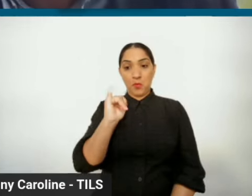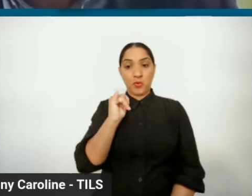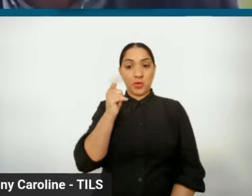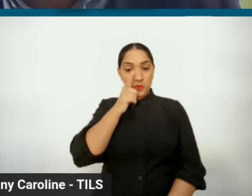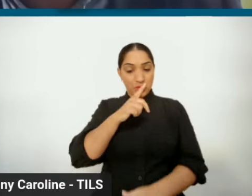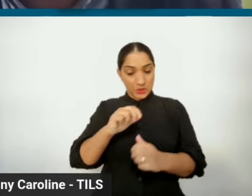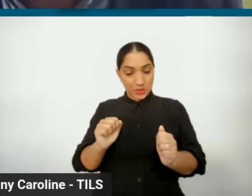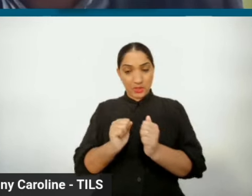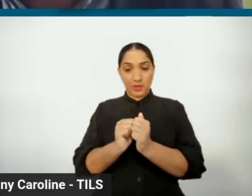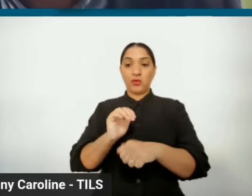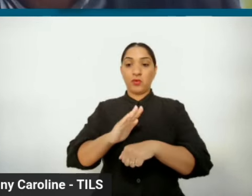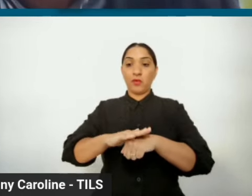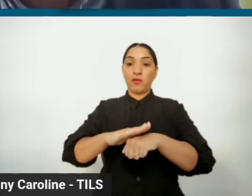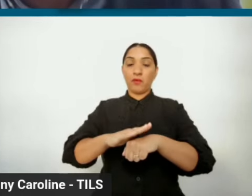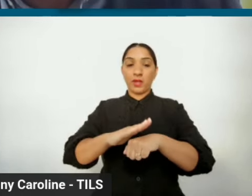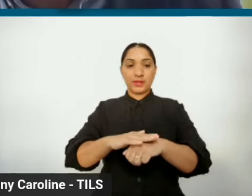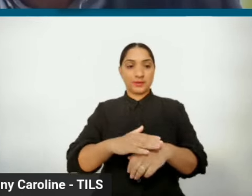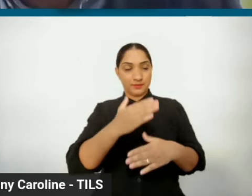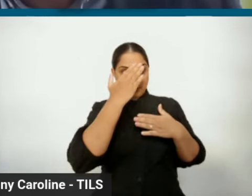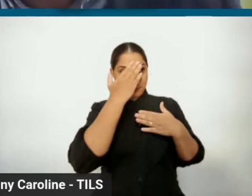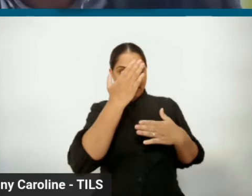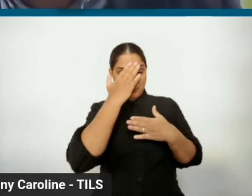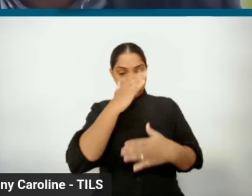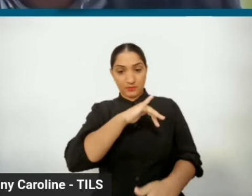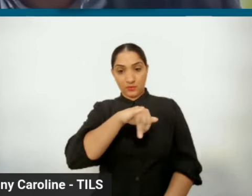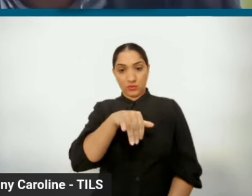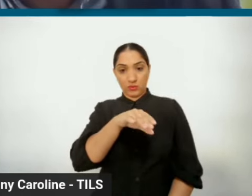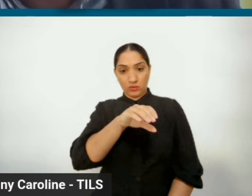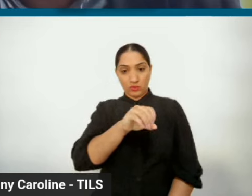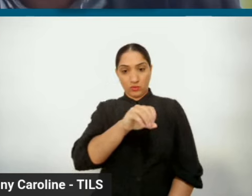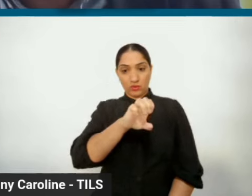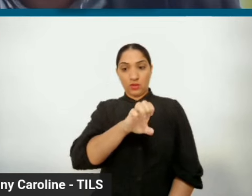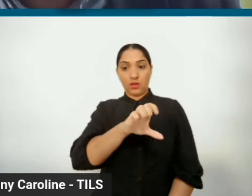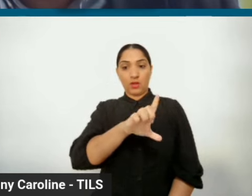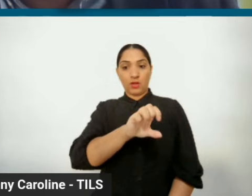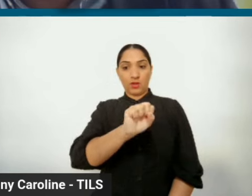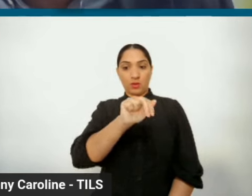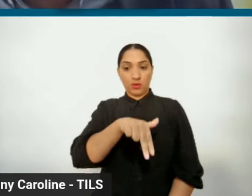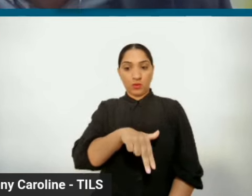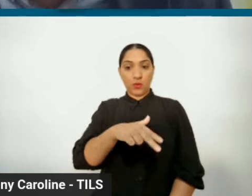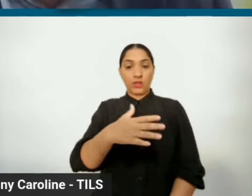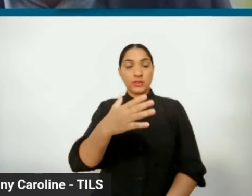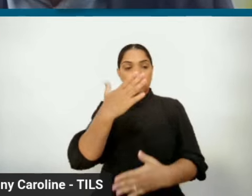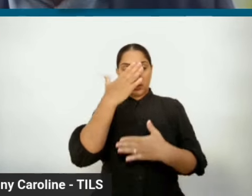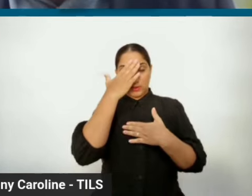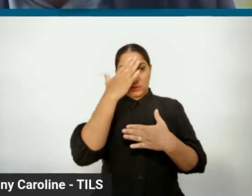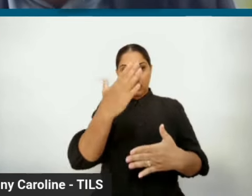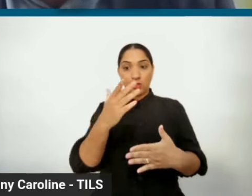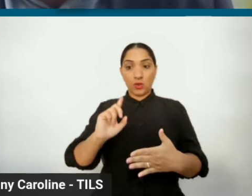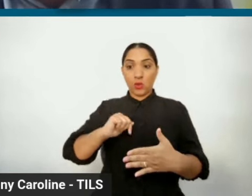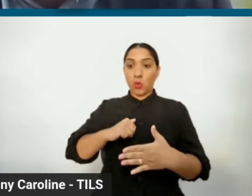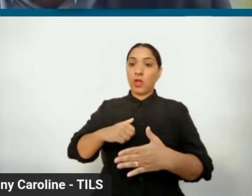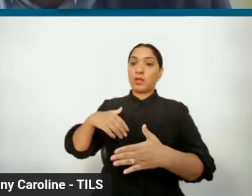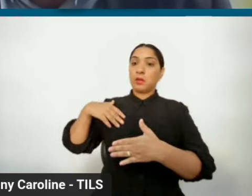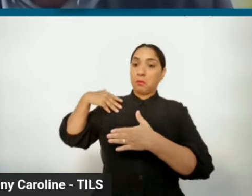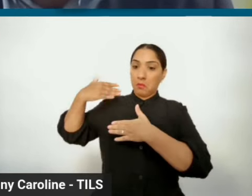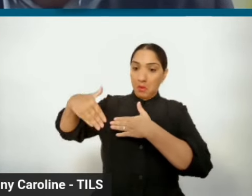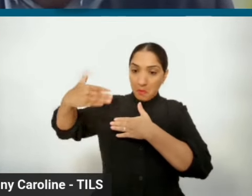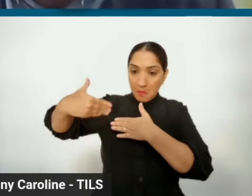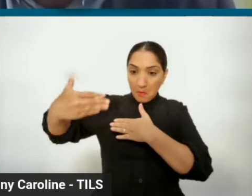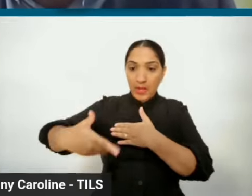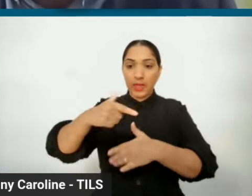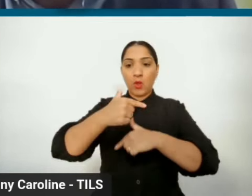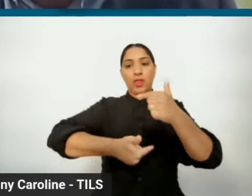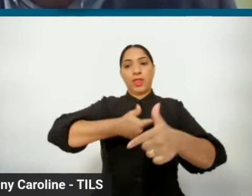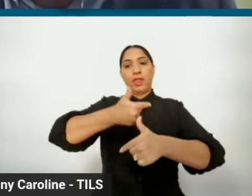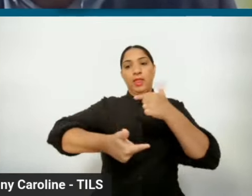realiza. Obrigado, doutor Joelson. Gratidão enorme. E vamos em frente. Tem muito trabalho pela